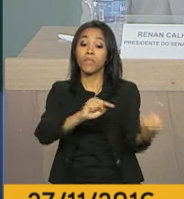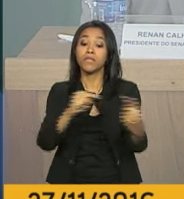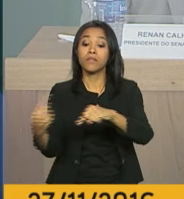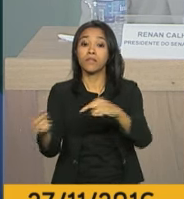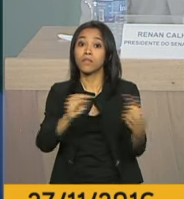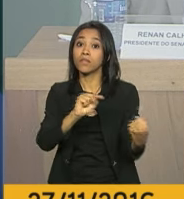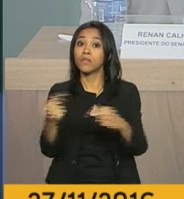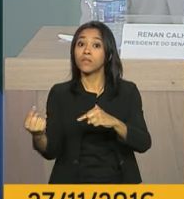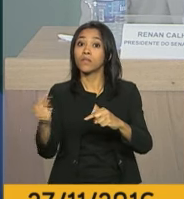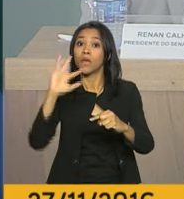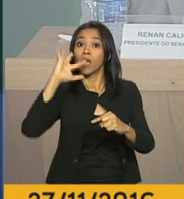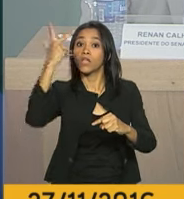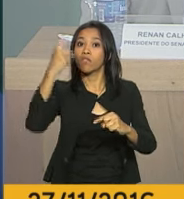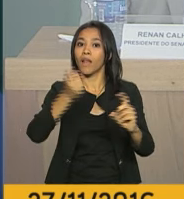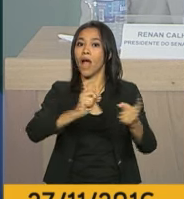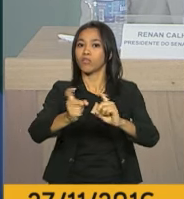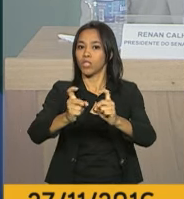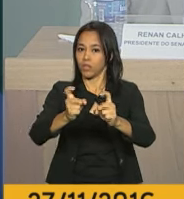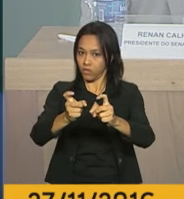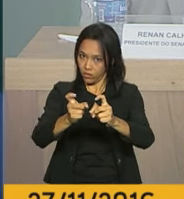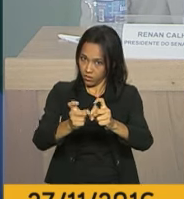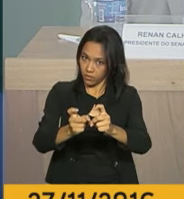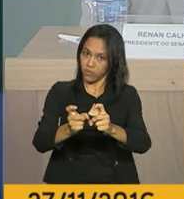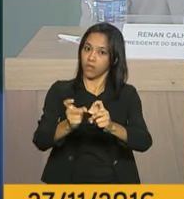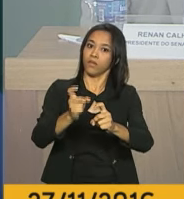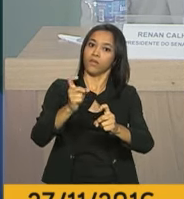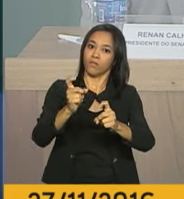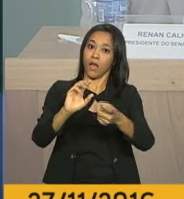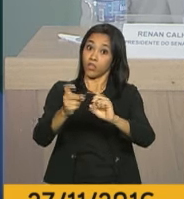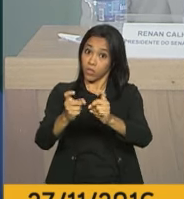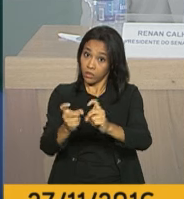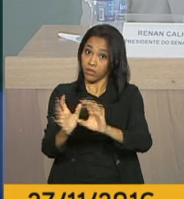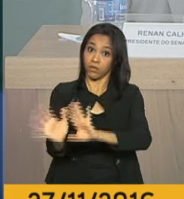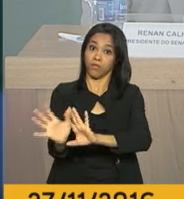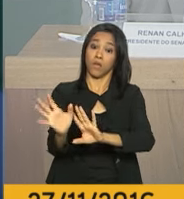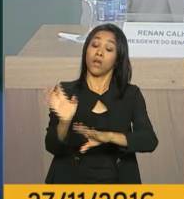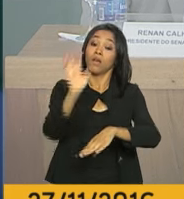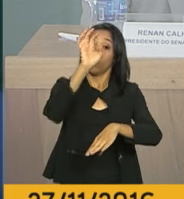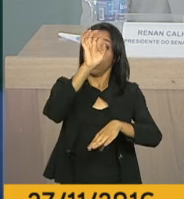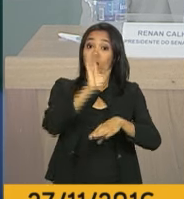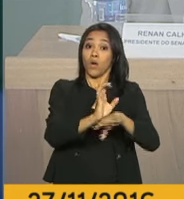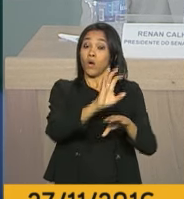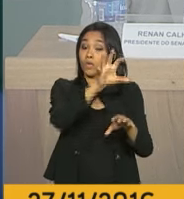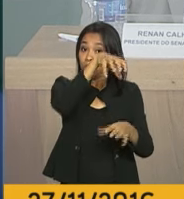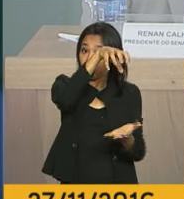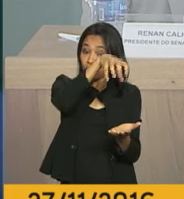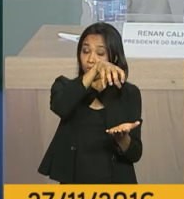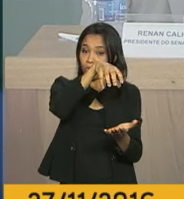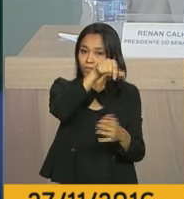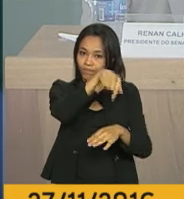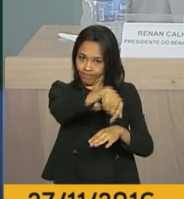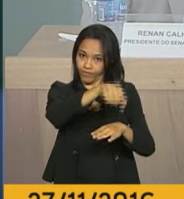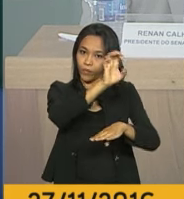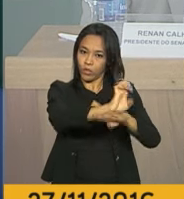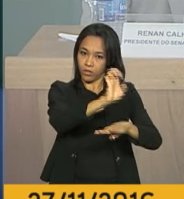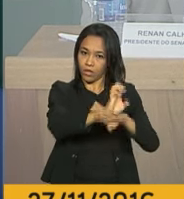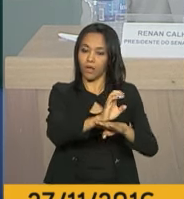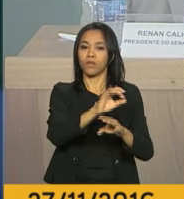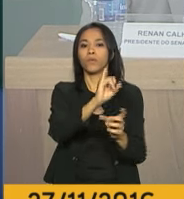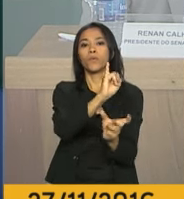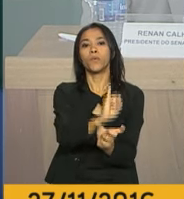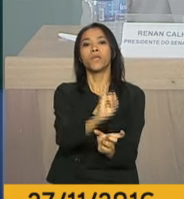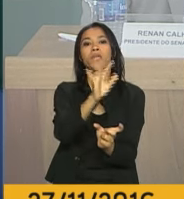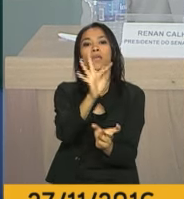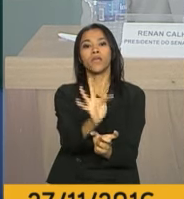natureza administrativa entre órgãos da administração pública. O IFAM da Bahia tinha uma posição, o IFAM